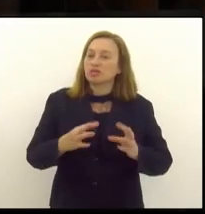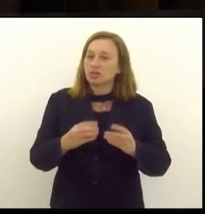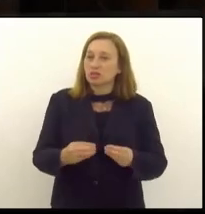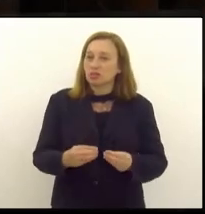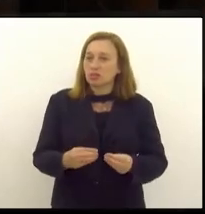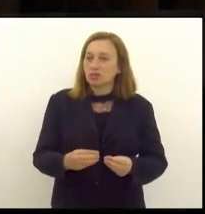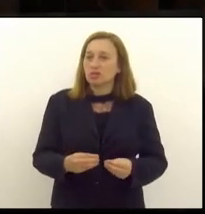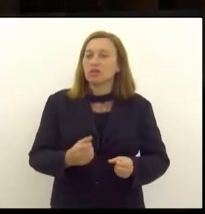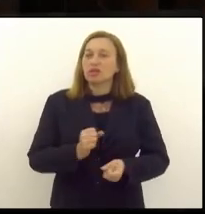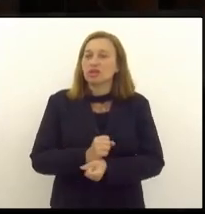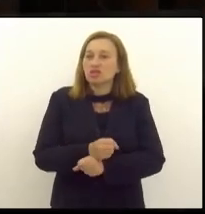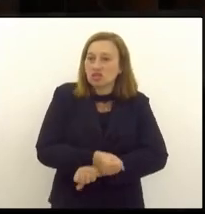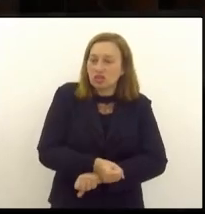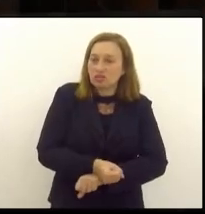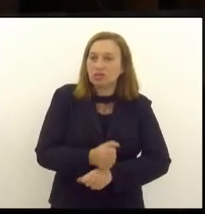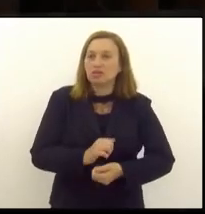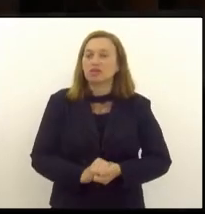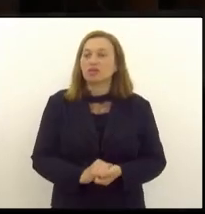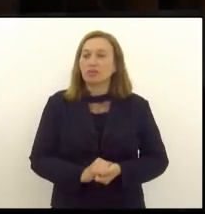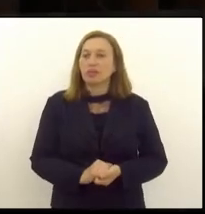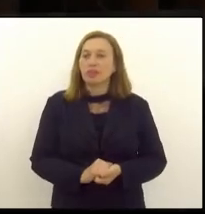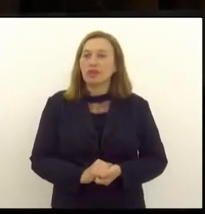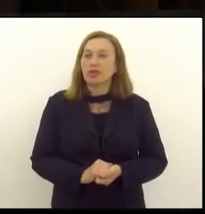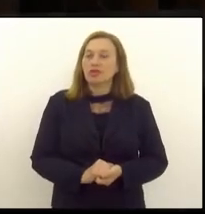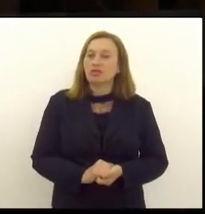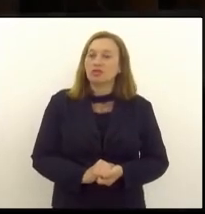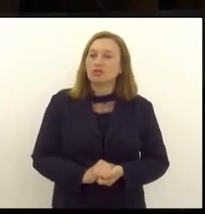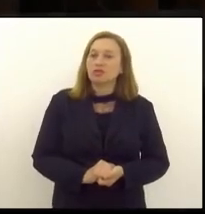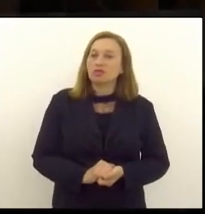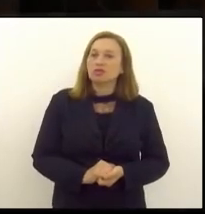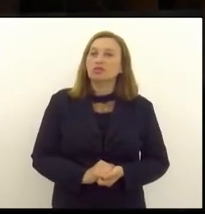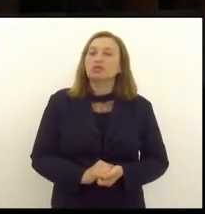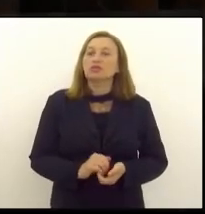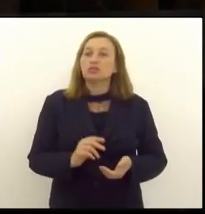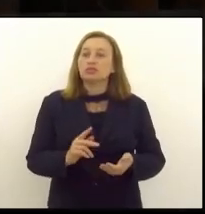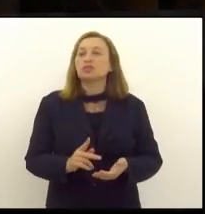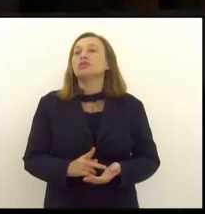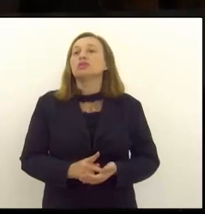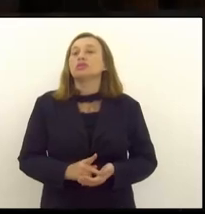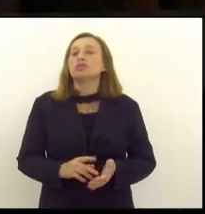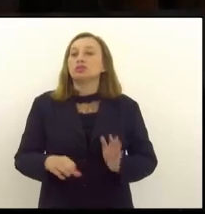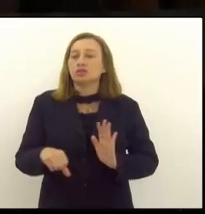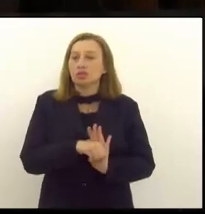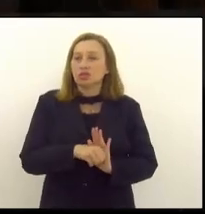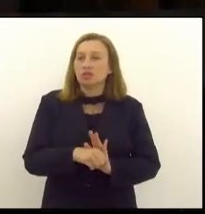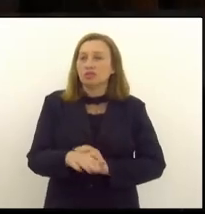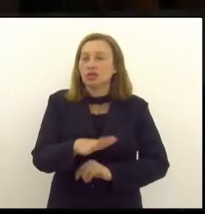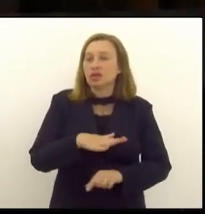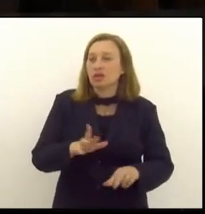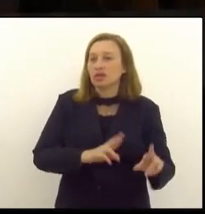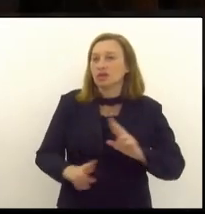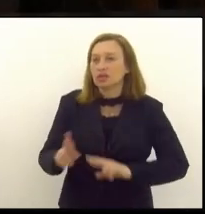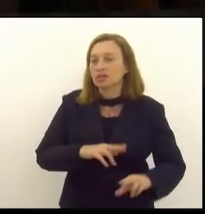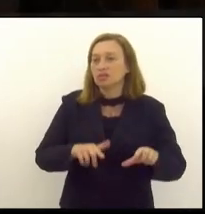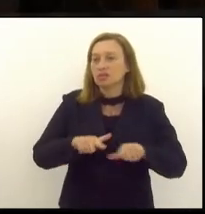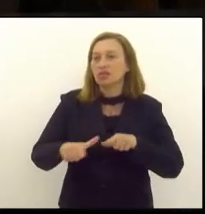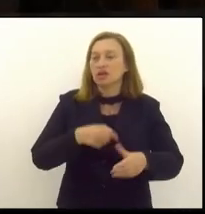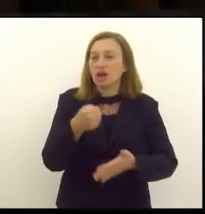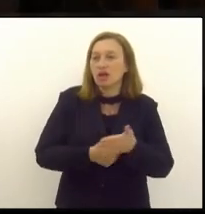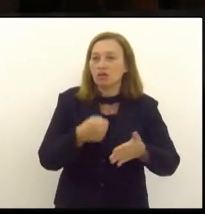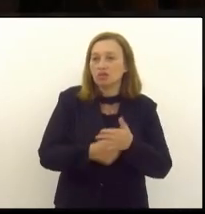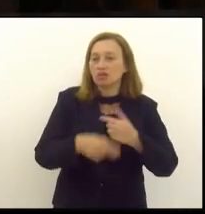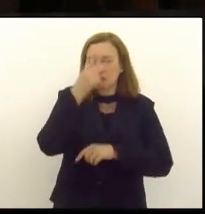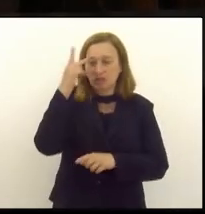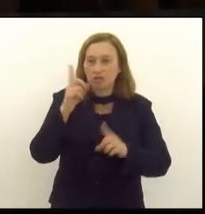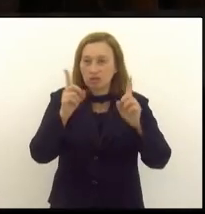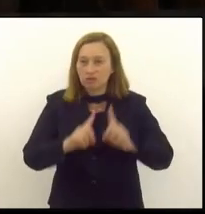da escravidão contemporânea, as fraudes nas relações de trabalho, a luta cotidiana pela inclusão de pessoas com deficiência, de